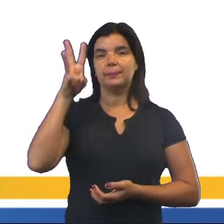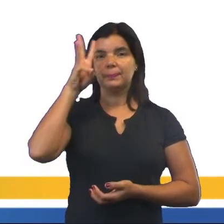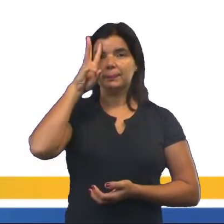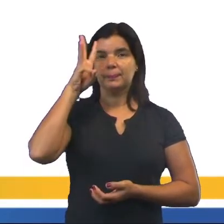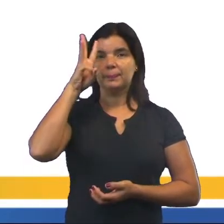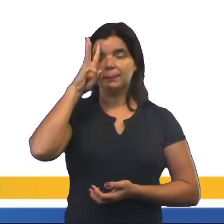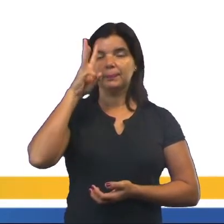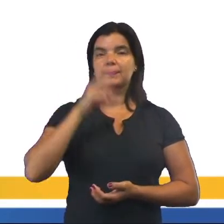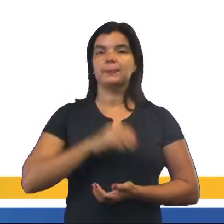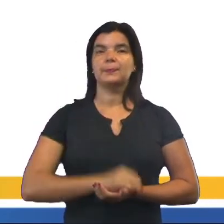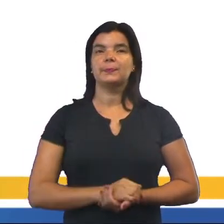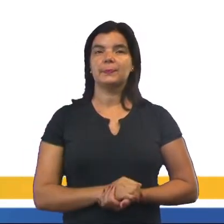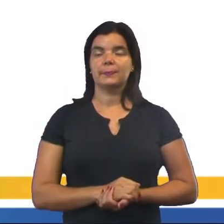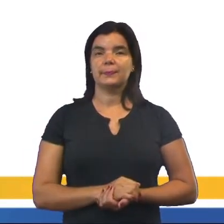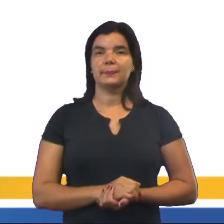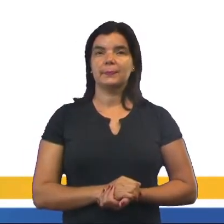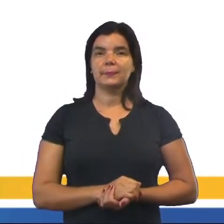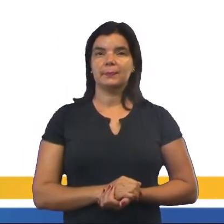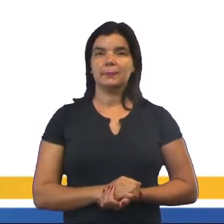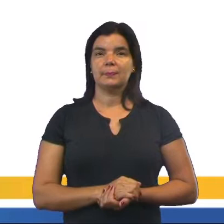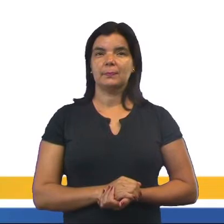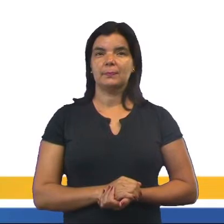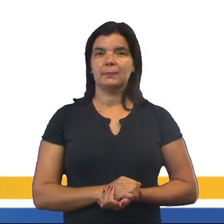Tuesday, terça-feira,